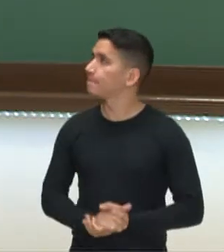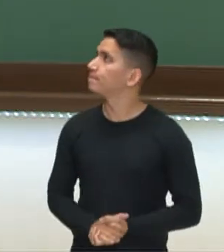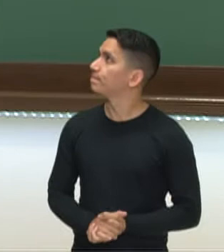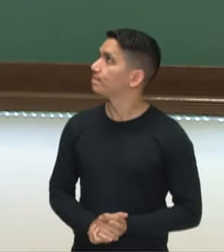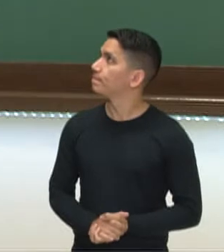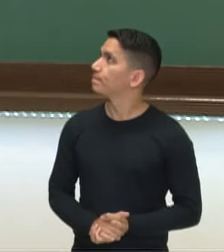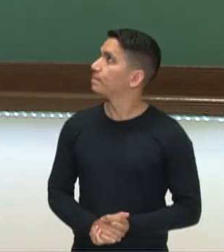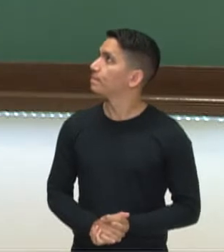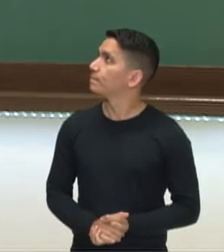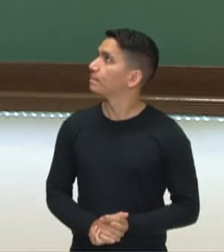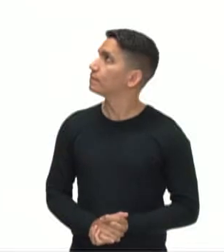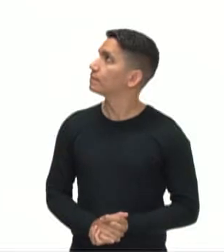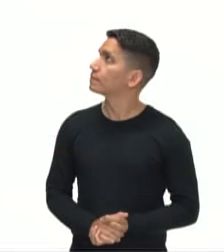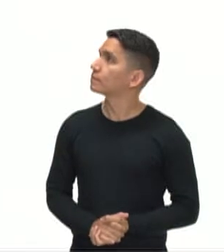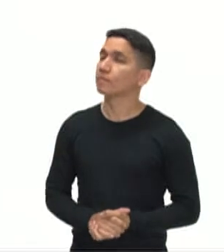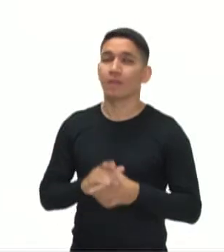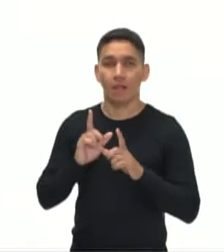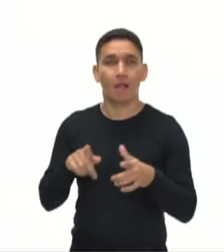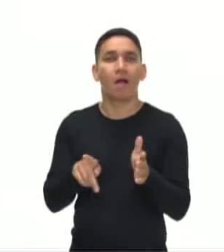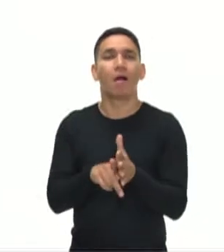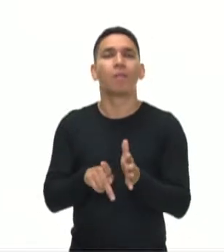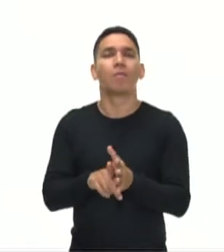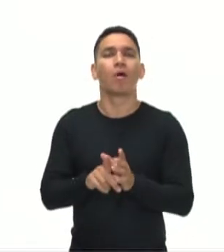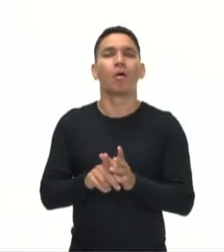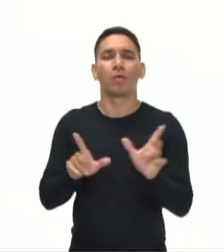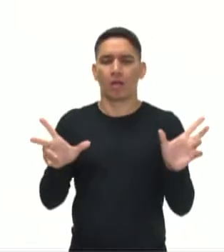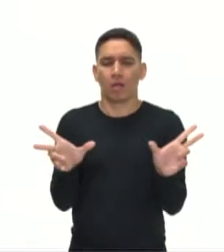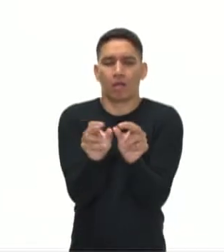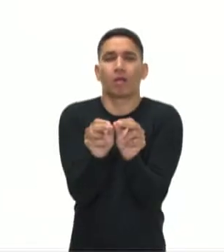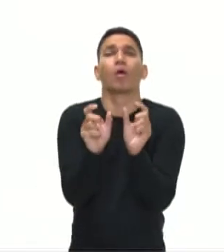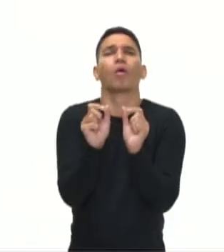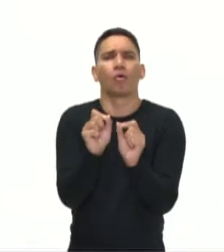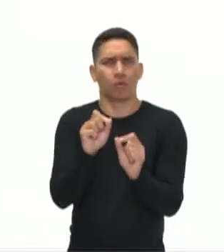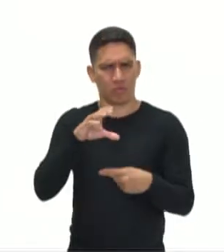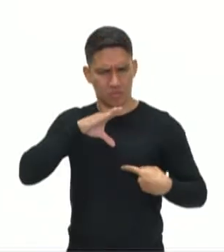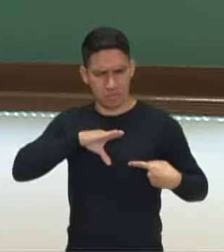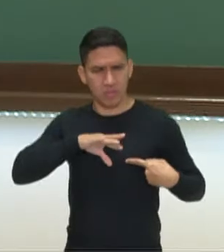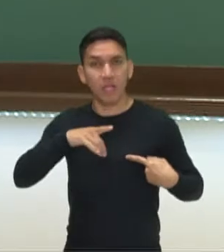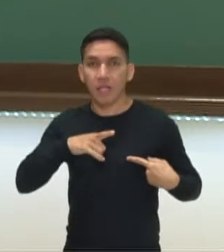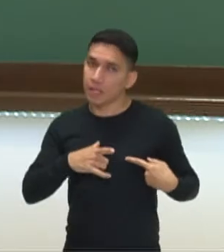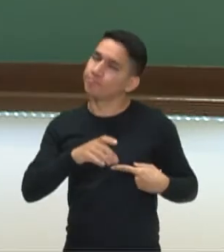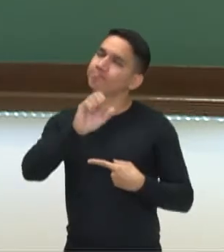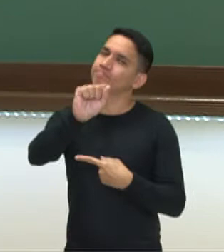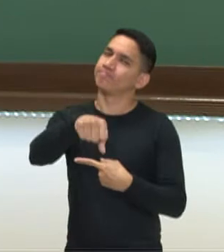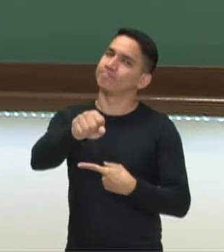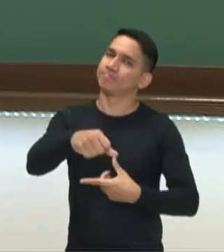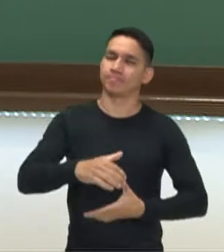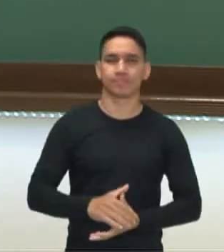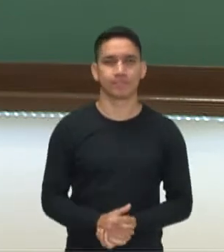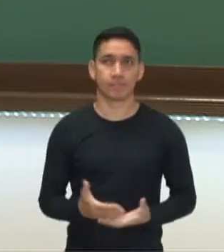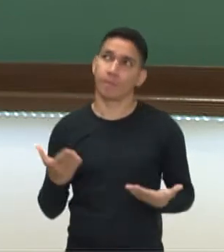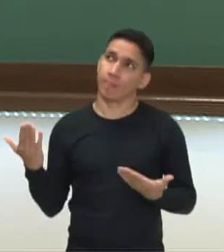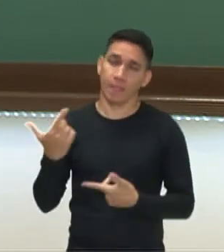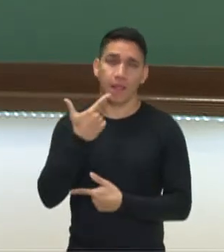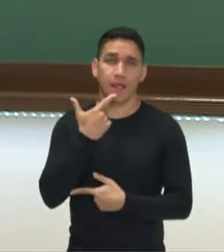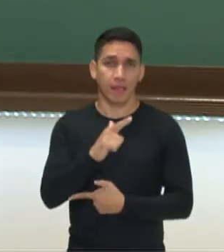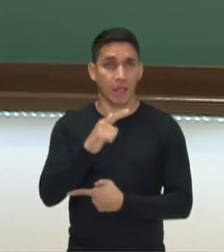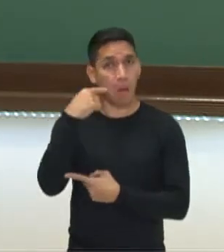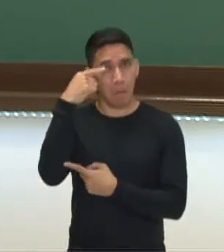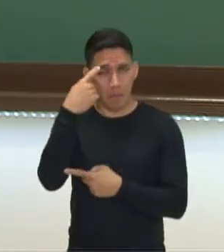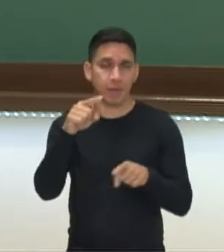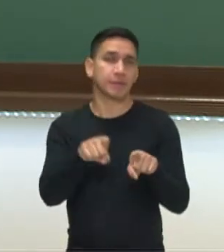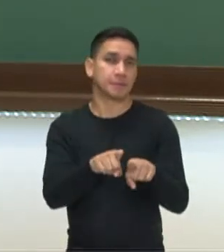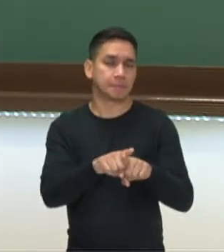São as contrações. Temos isso em língua portuguesa? Temos. E aqui em língua espanhola